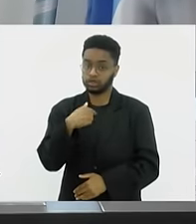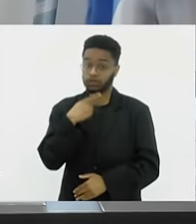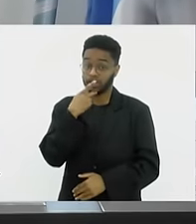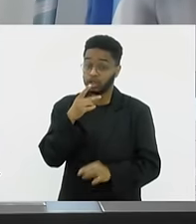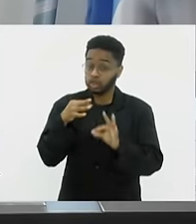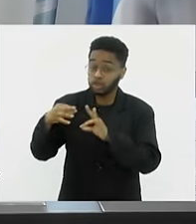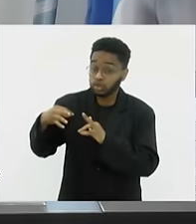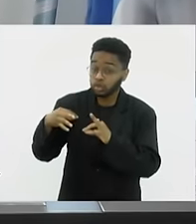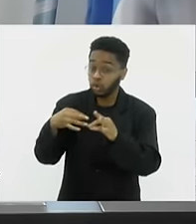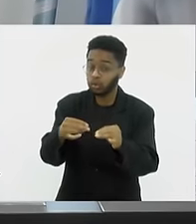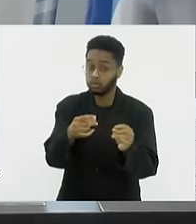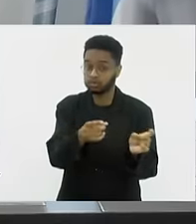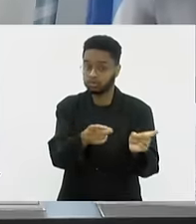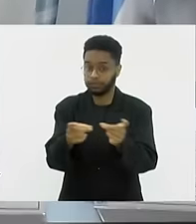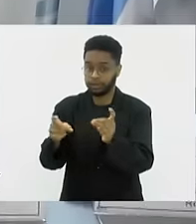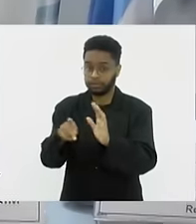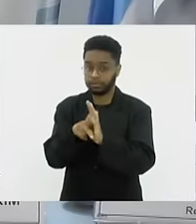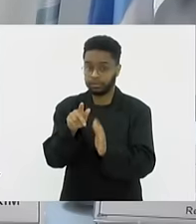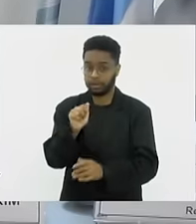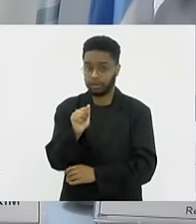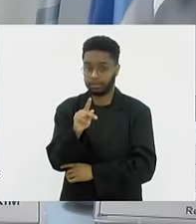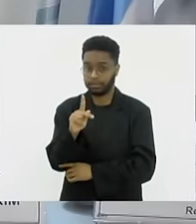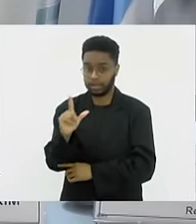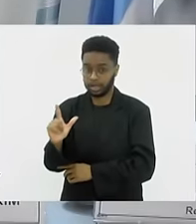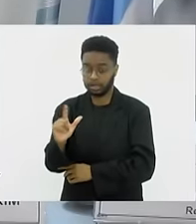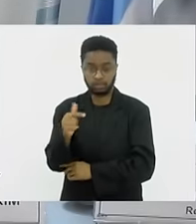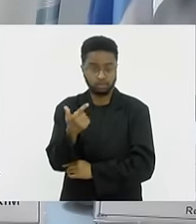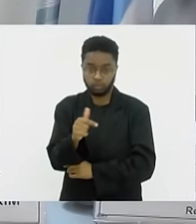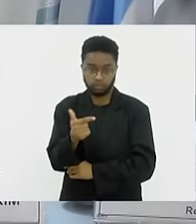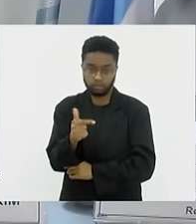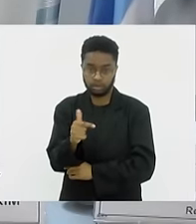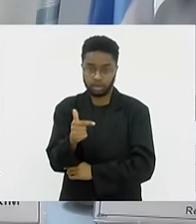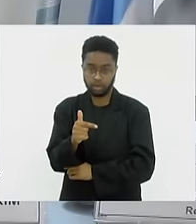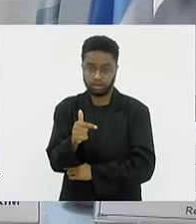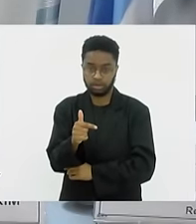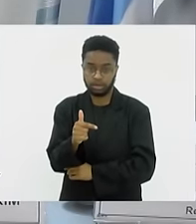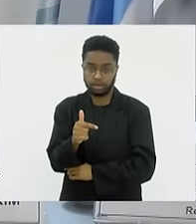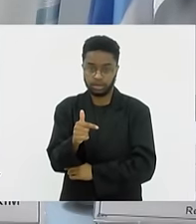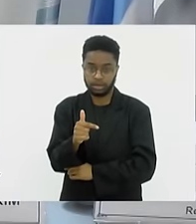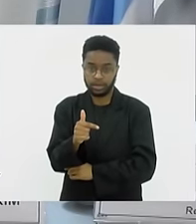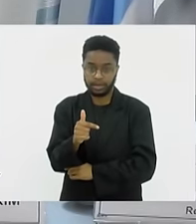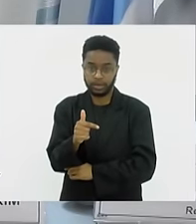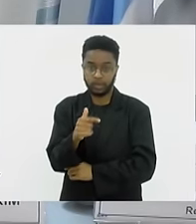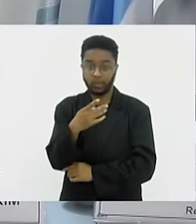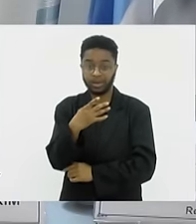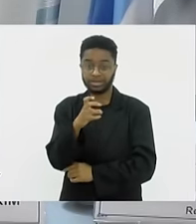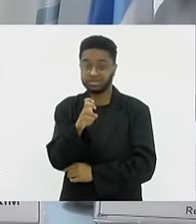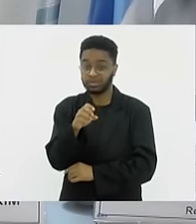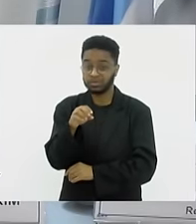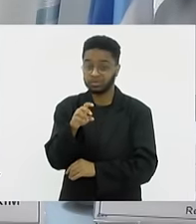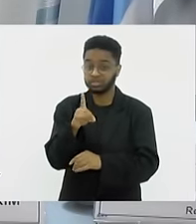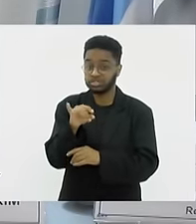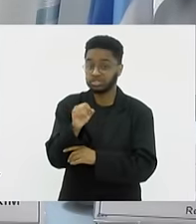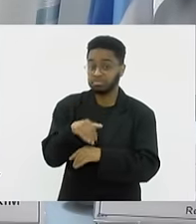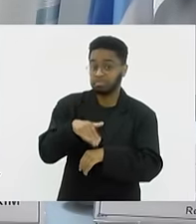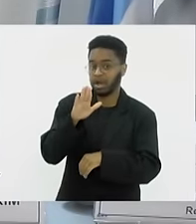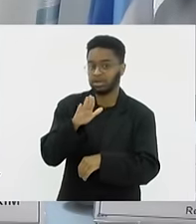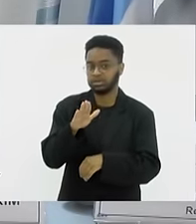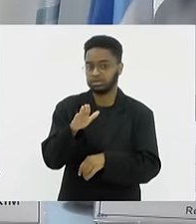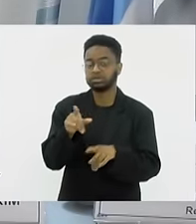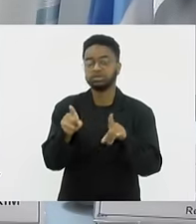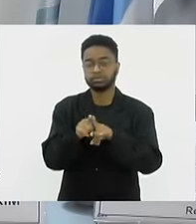os leilões da APL não tiveram mais do que 45 dias. Todos. Inclusive,